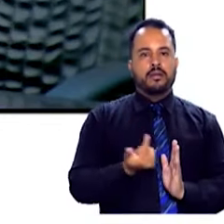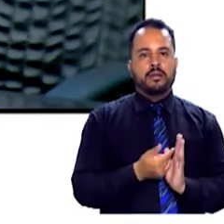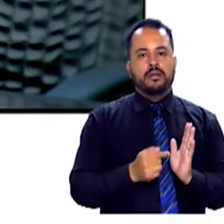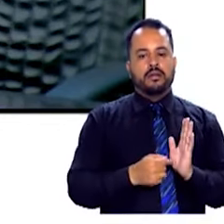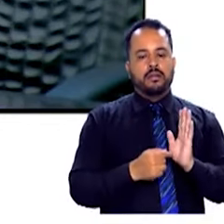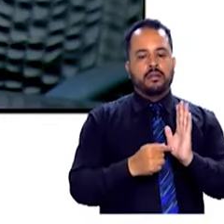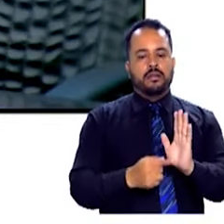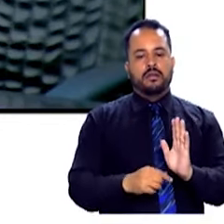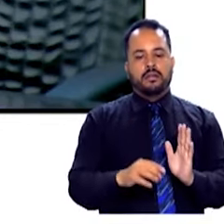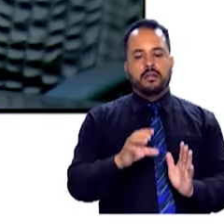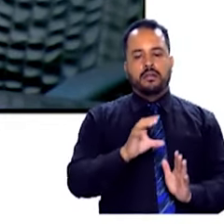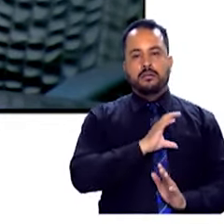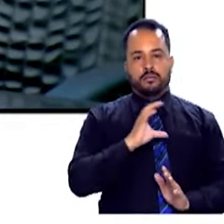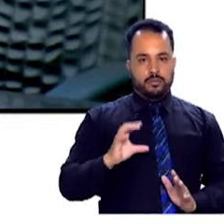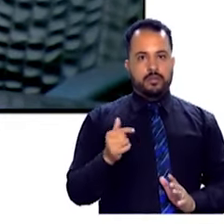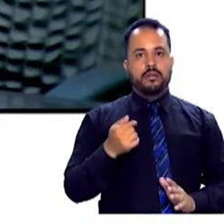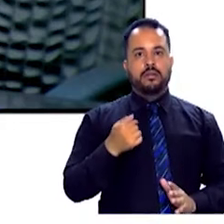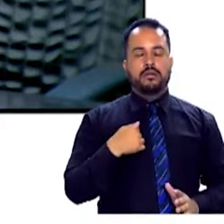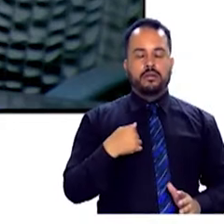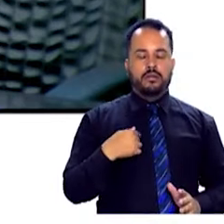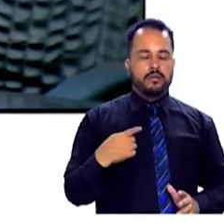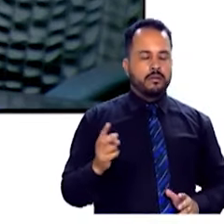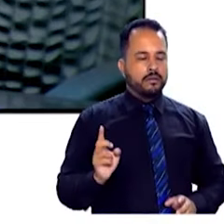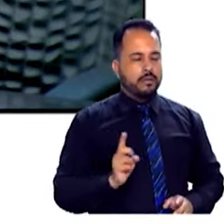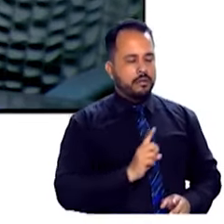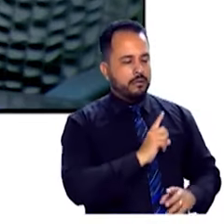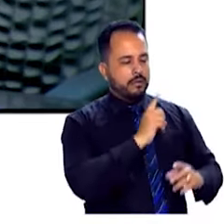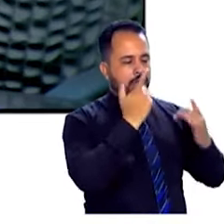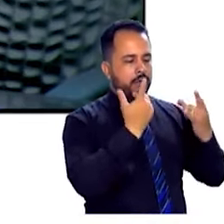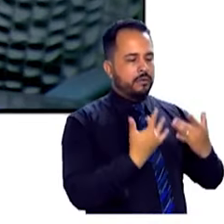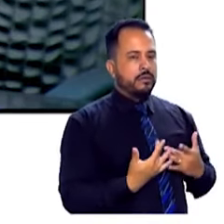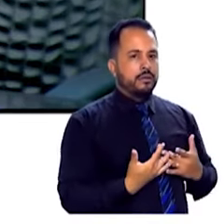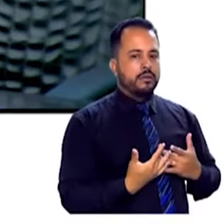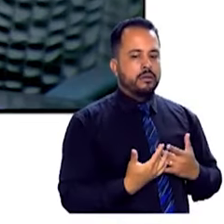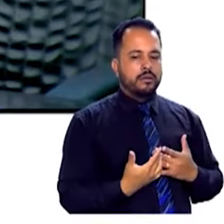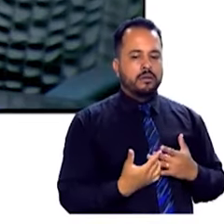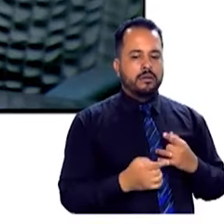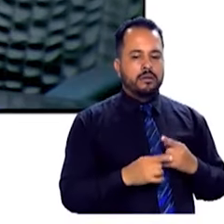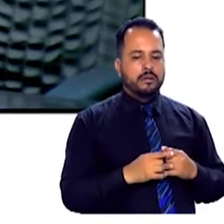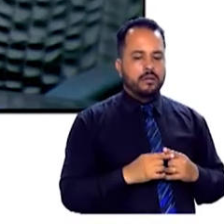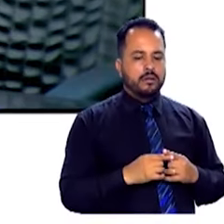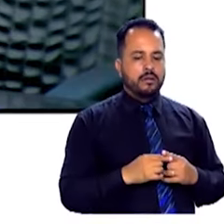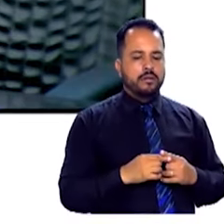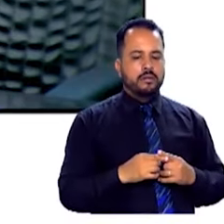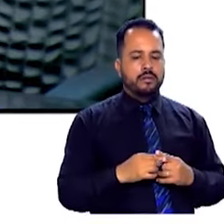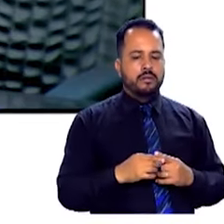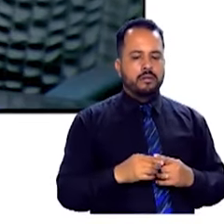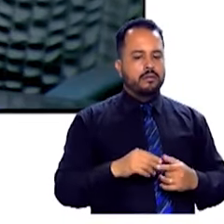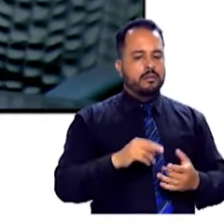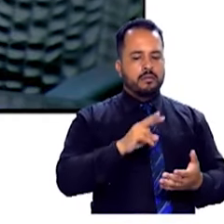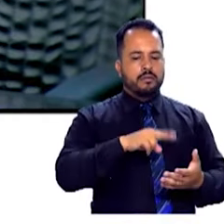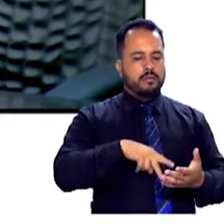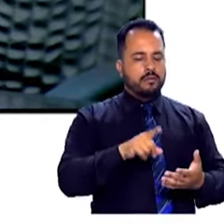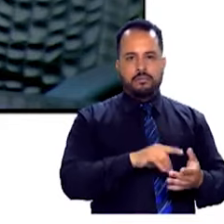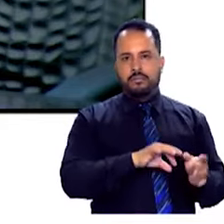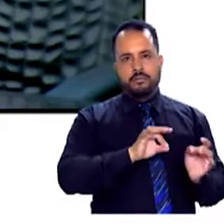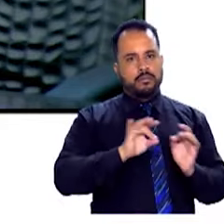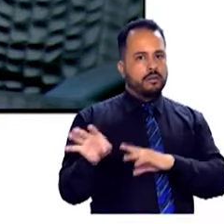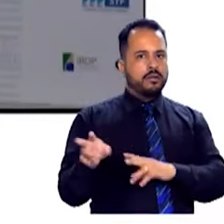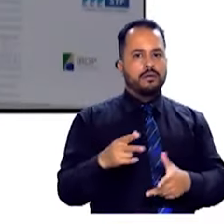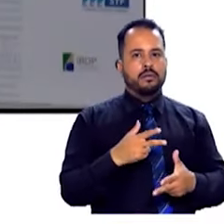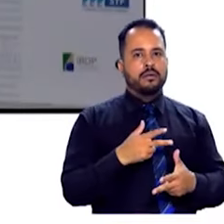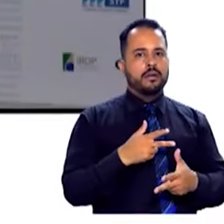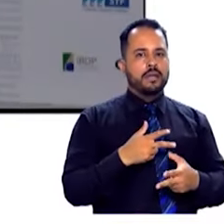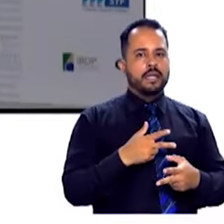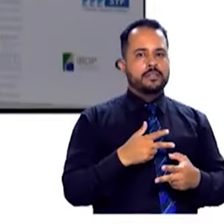lançamento virou-se para mim e disse que eh ele não ia ler o livro que ele ia esperar sair no Netflix infelizmente não